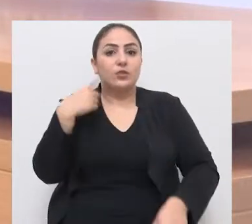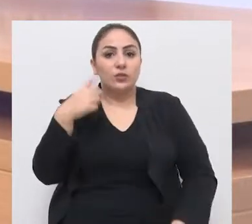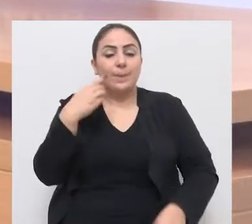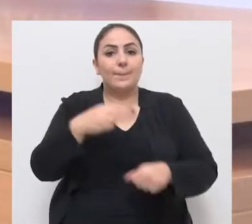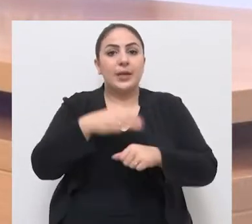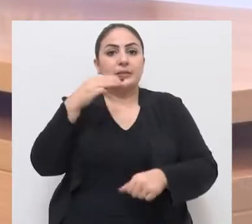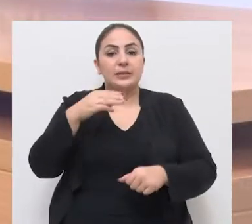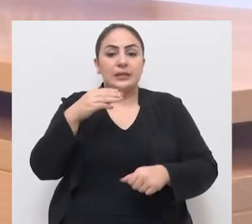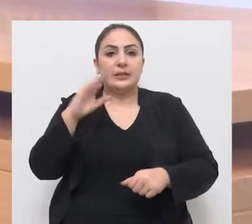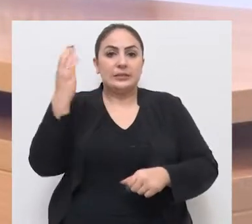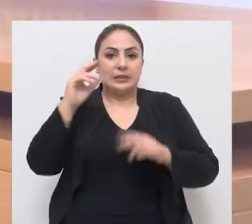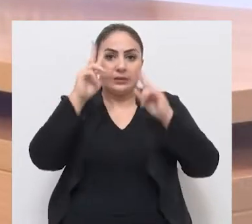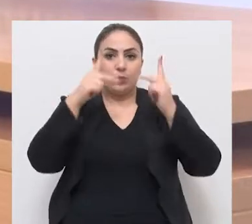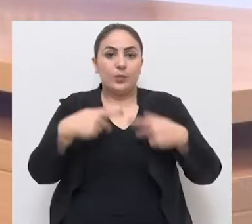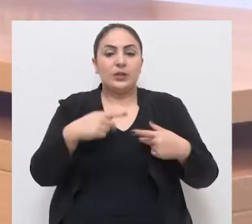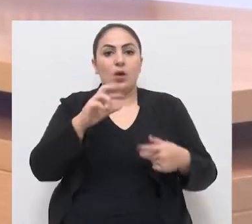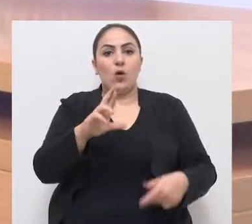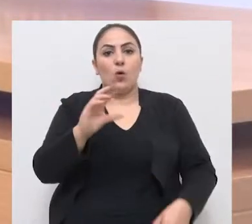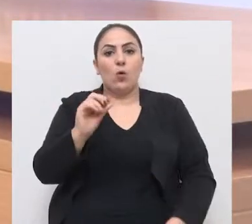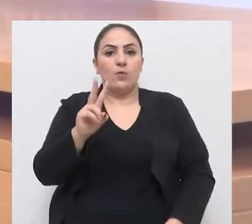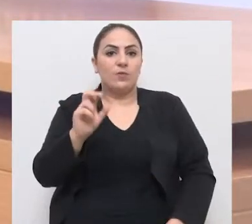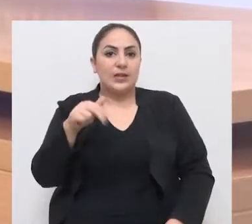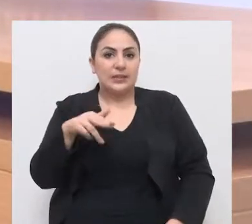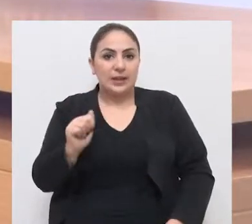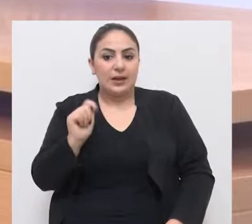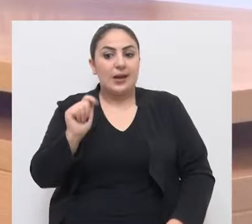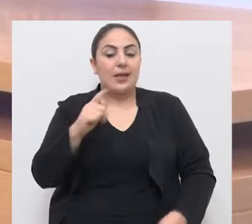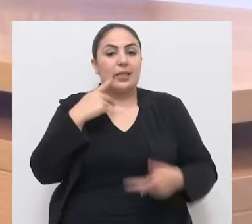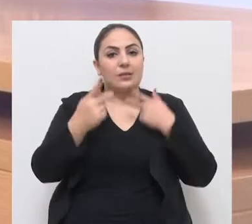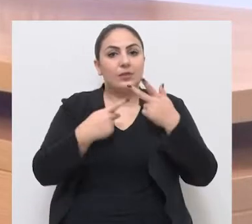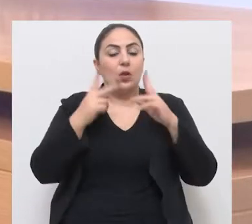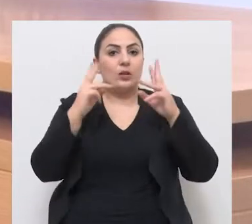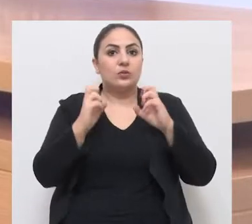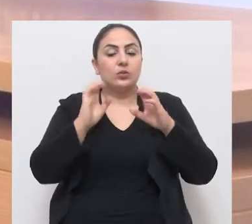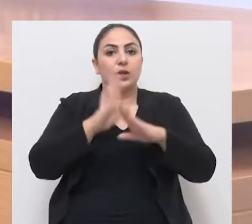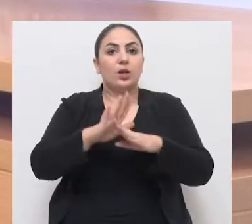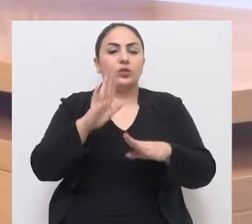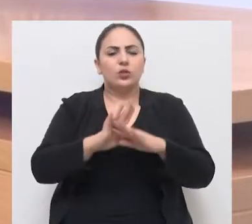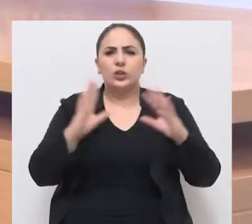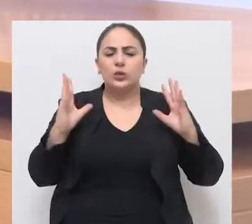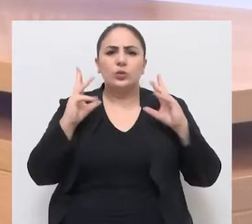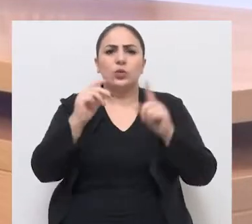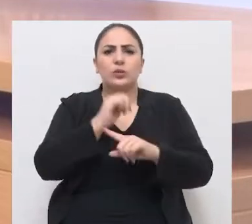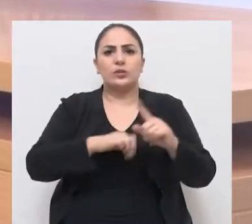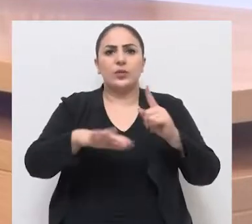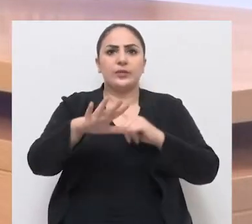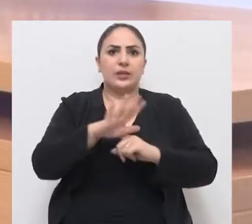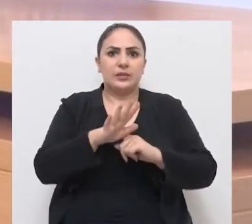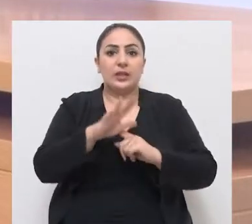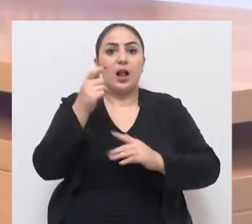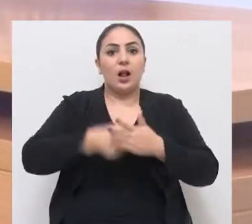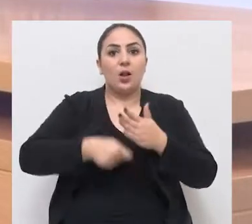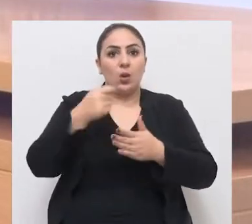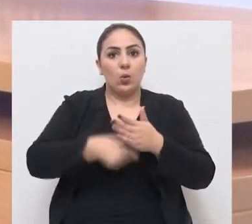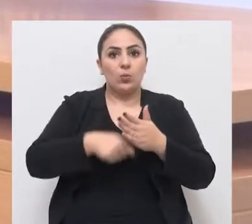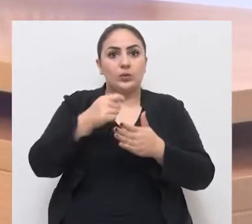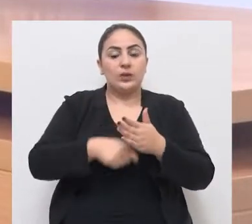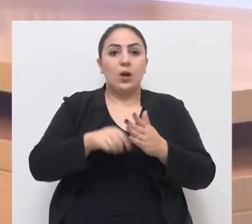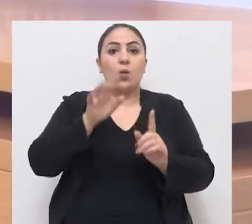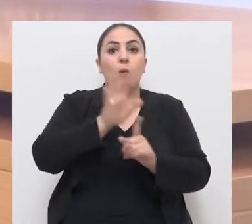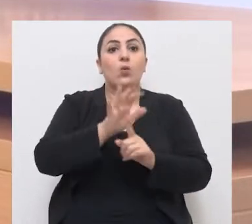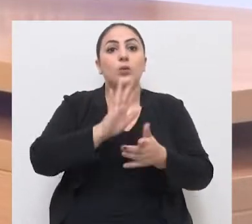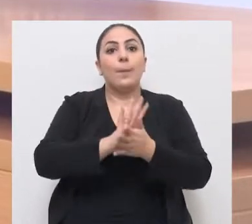advogada mestre em Ciências Humanas, Rovana Camargo. Ela falou sobre a contribuição de toda a sociedade na